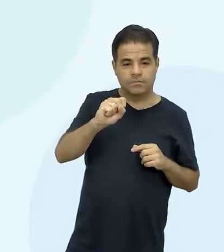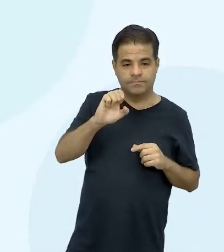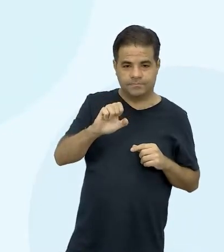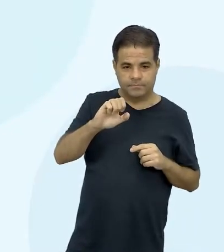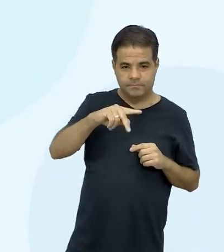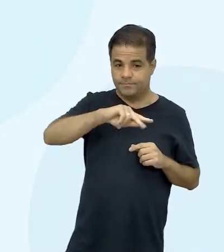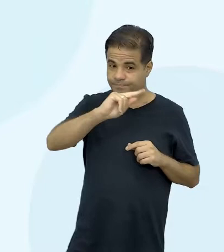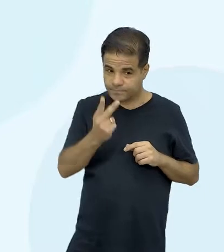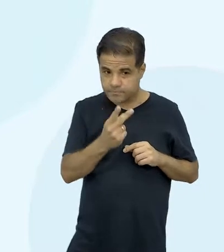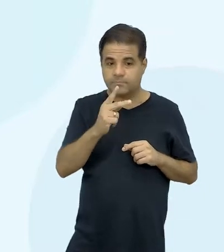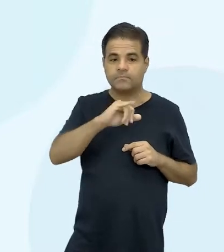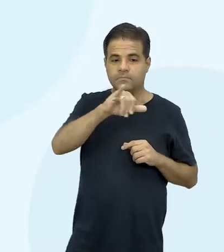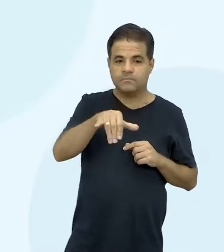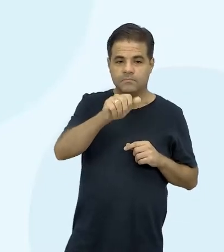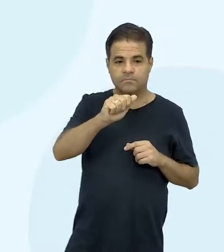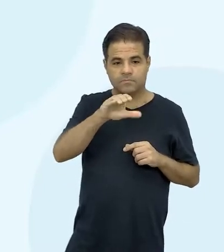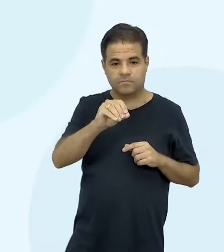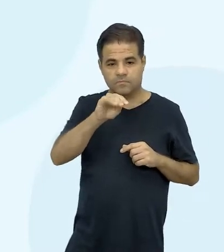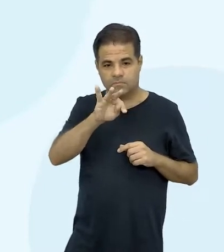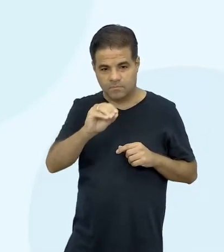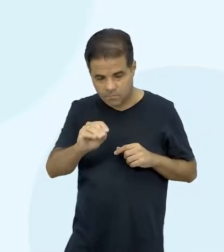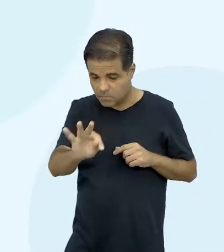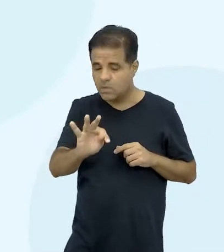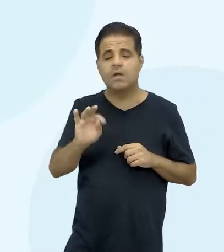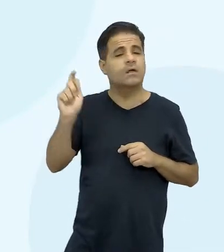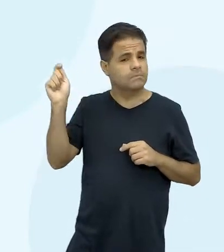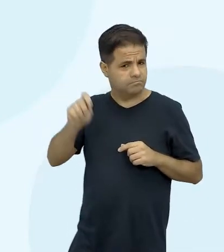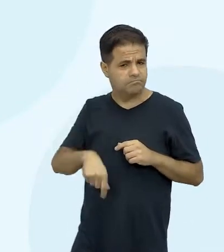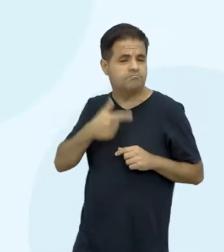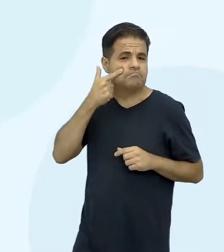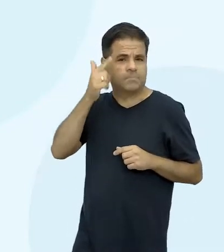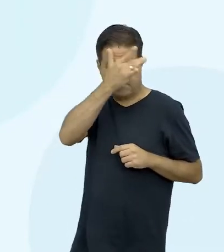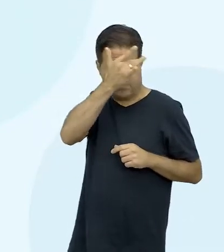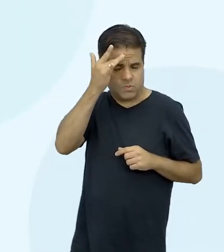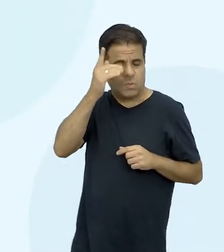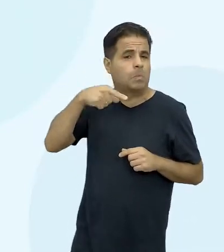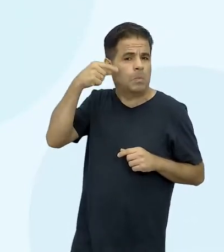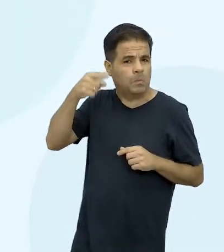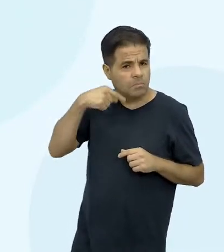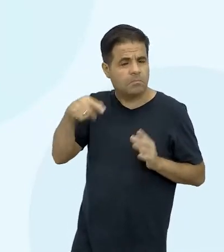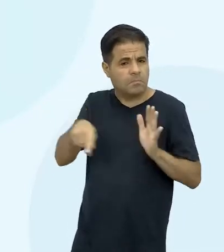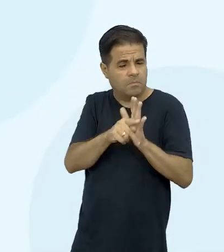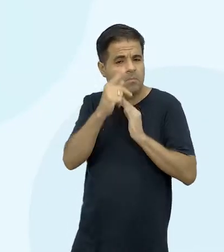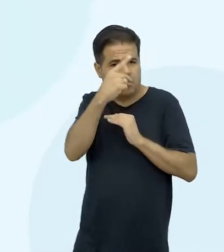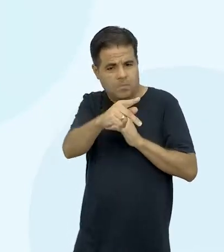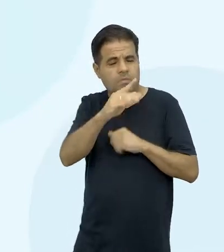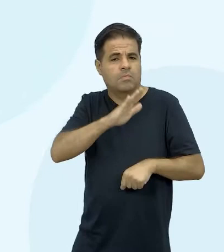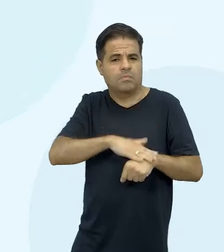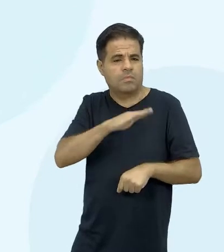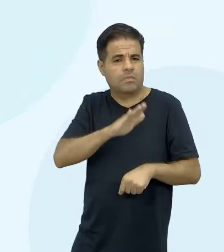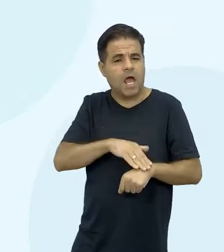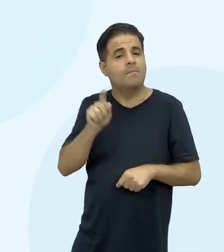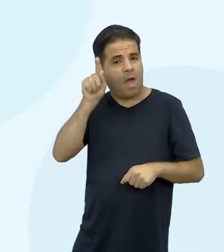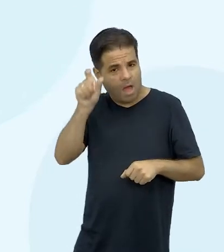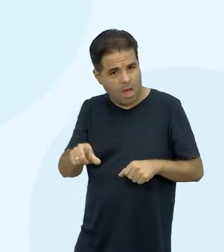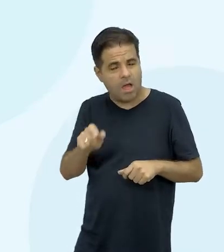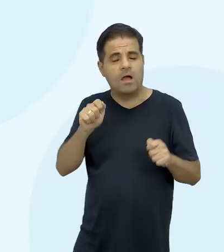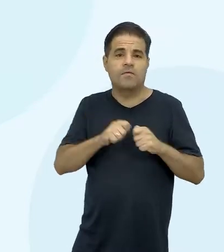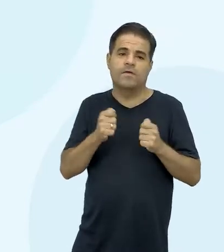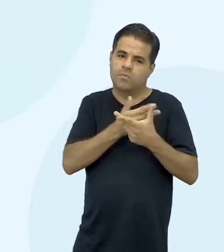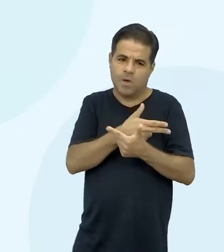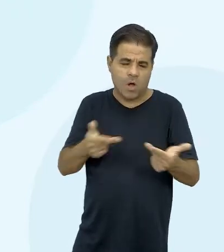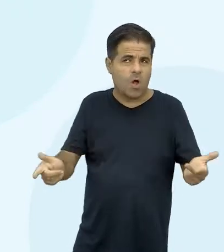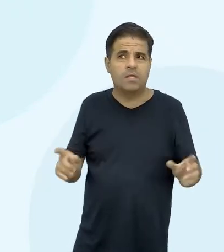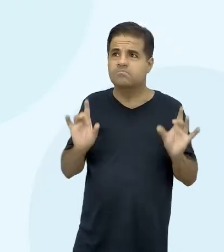Jacotot, ele realmente podia ser considerado um maluco beleza para o seu tempo, né? Porque ele fez uma